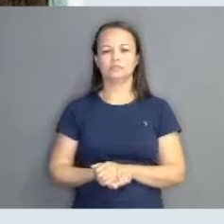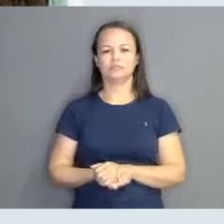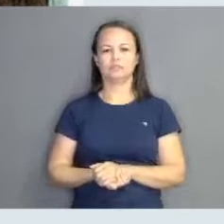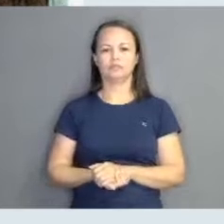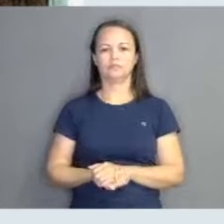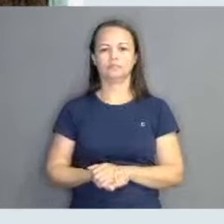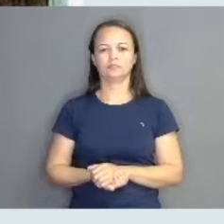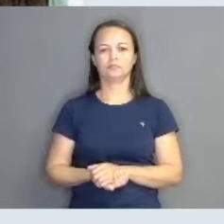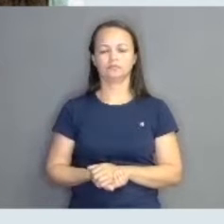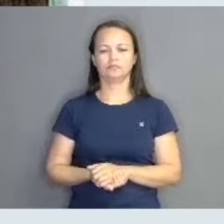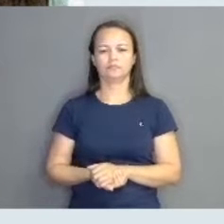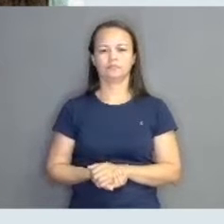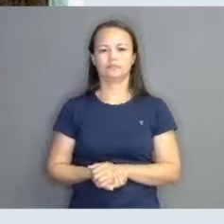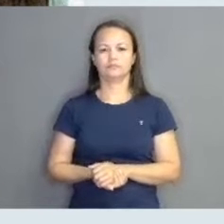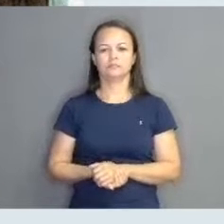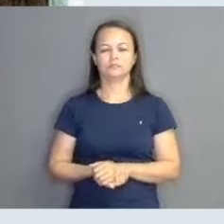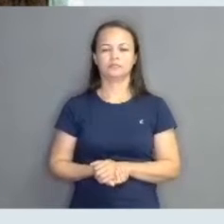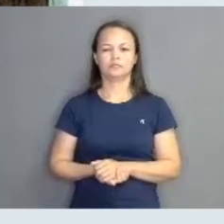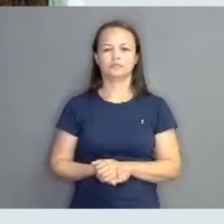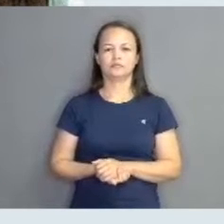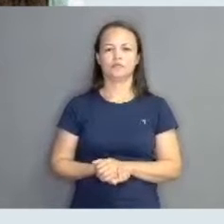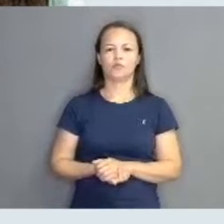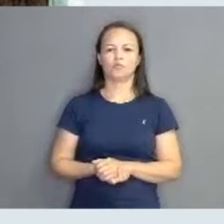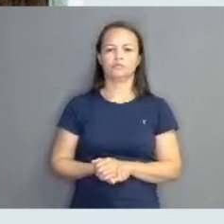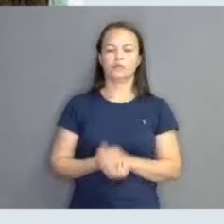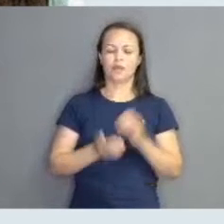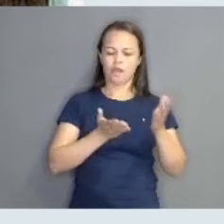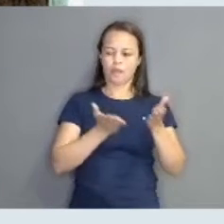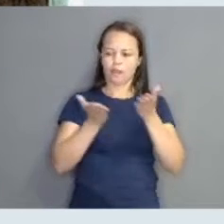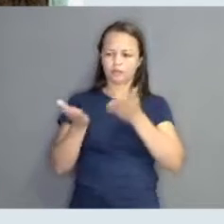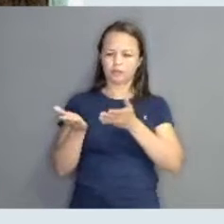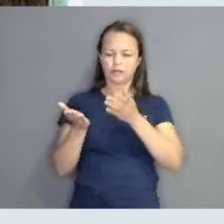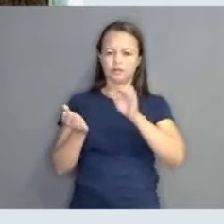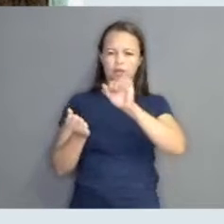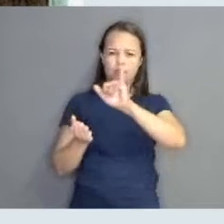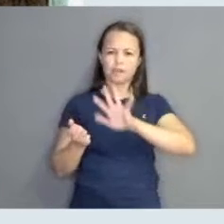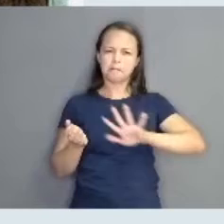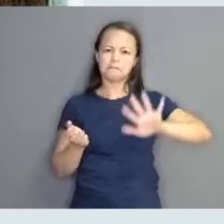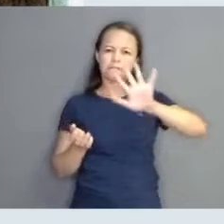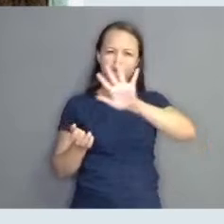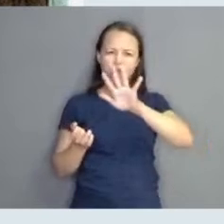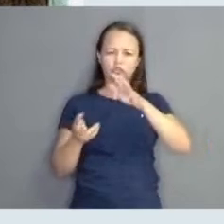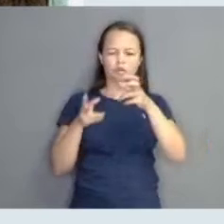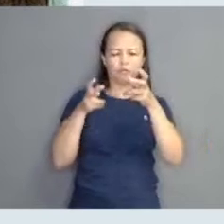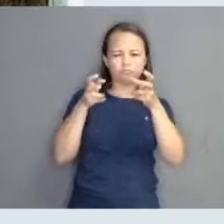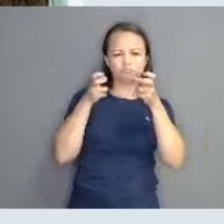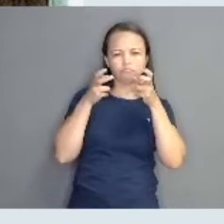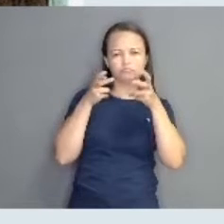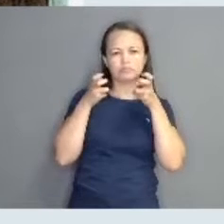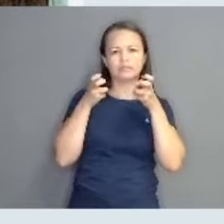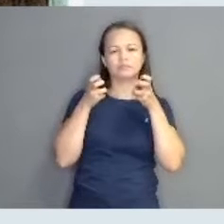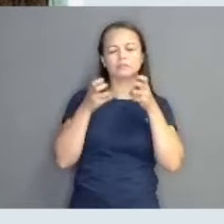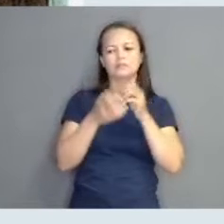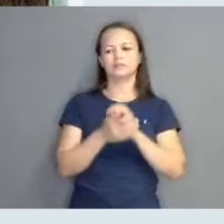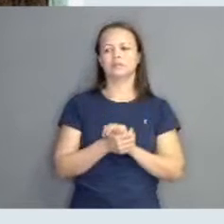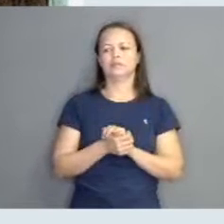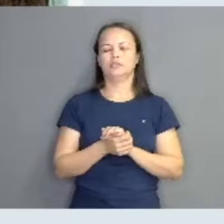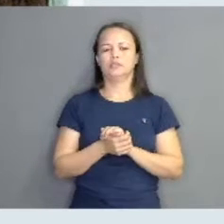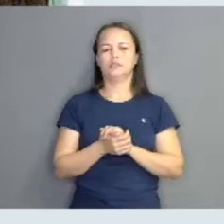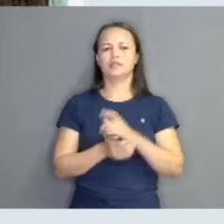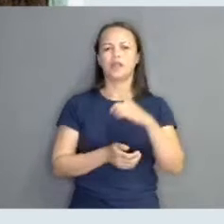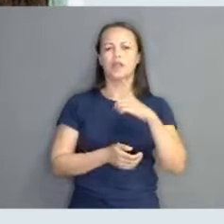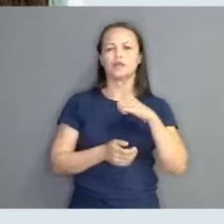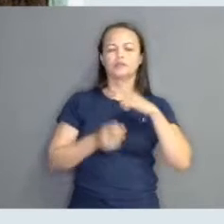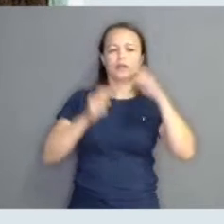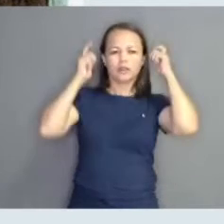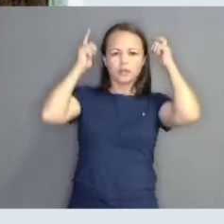Bom, nessa imagem, vocês podem perceber que existe um rei, né,